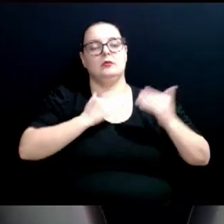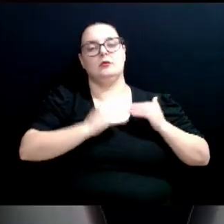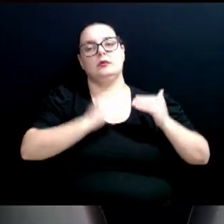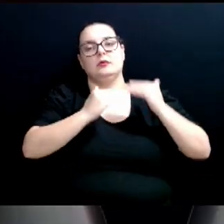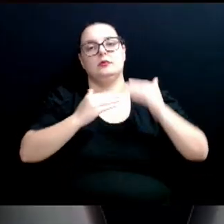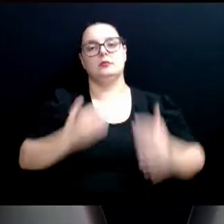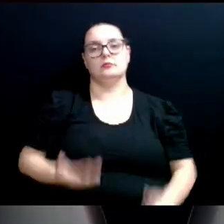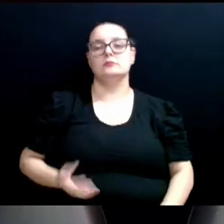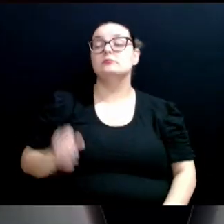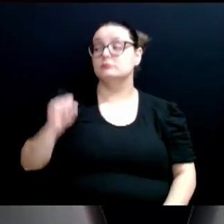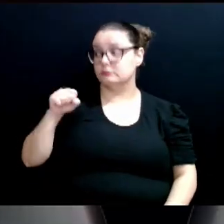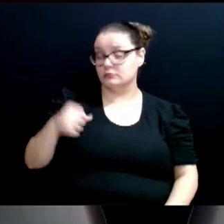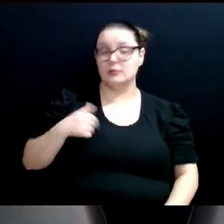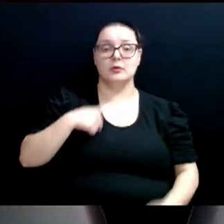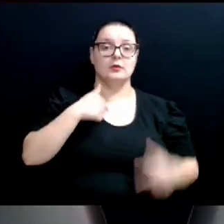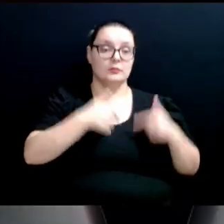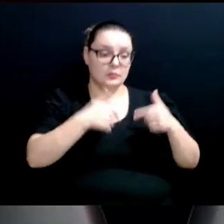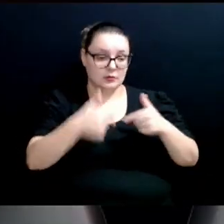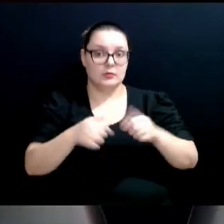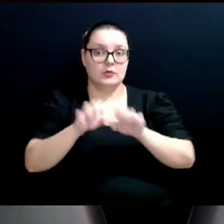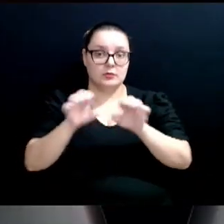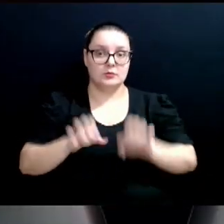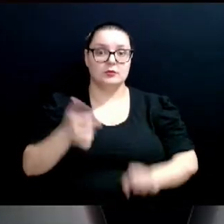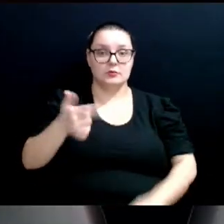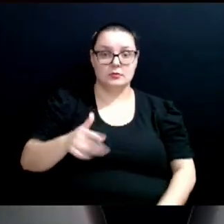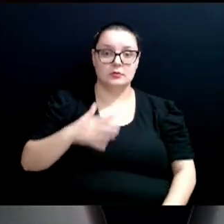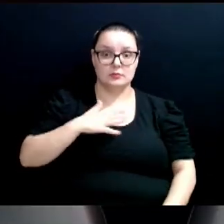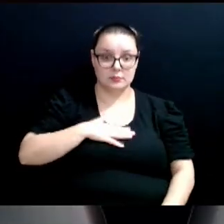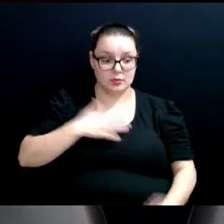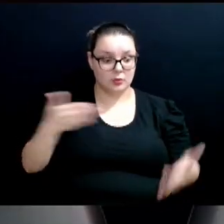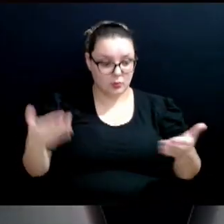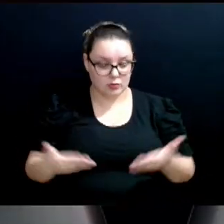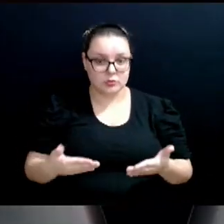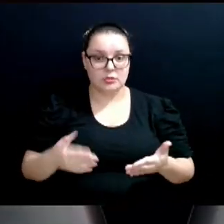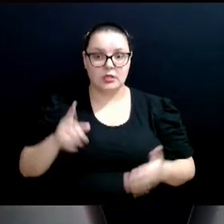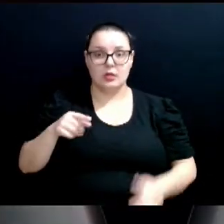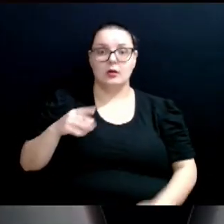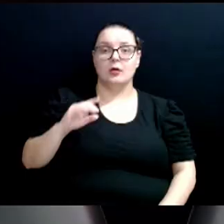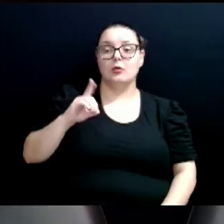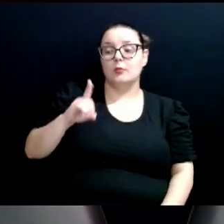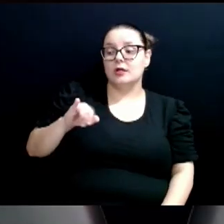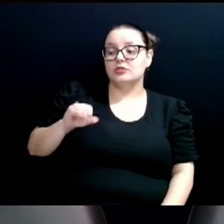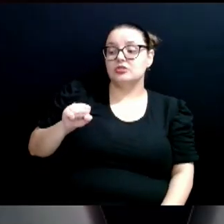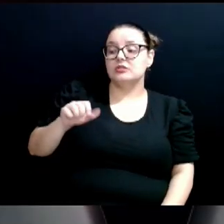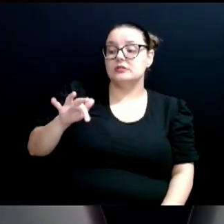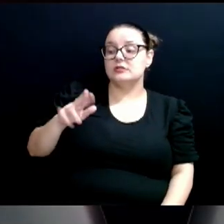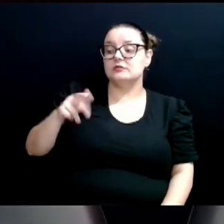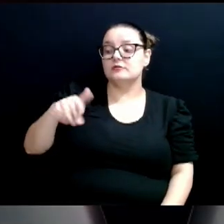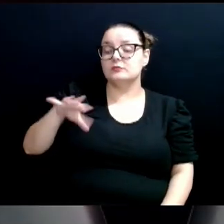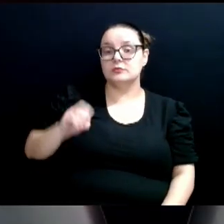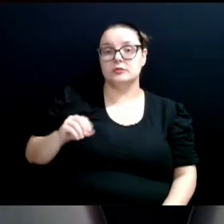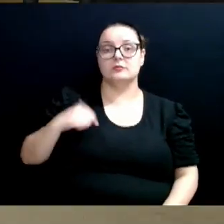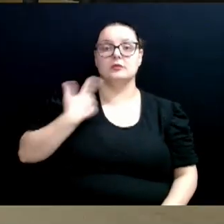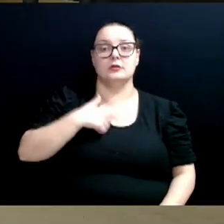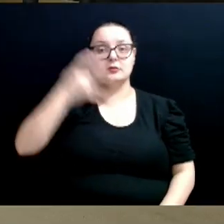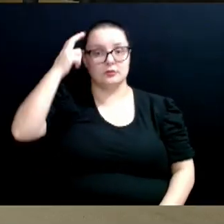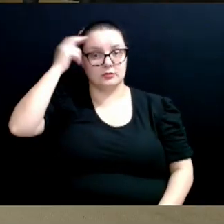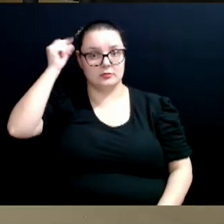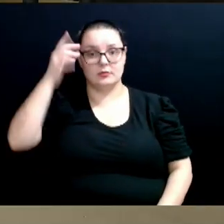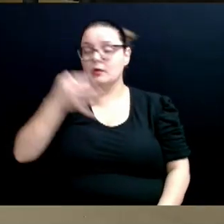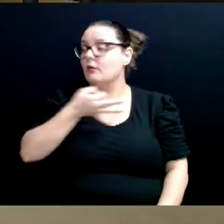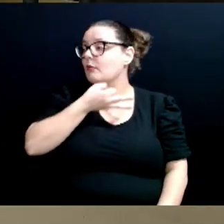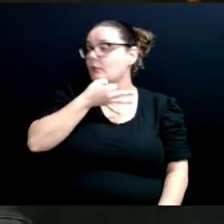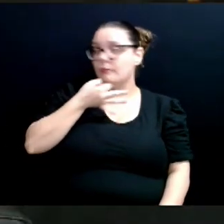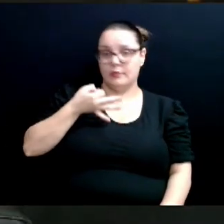começar a trabalhar e reestruturar isso. É uma disfunção, a gente fala, dentro da nossa cultura. Perfeito.